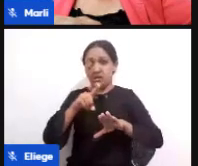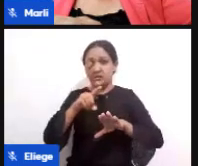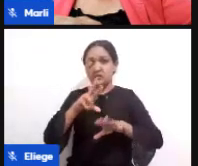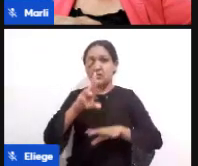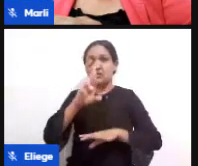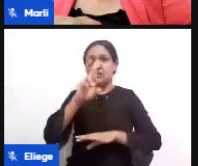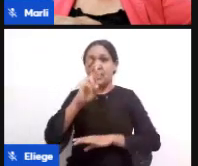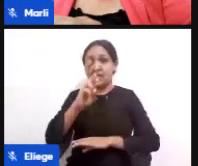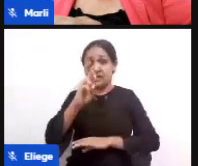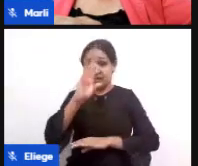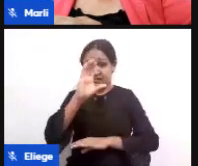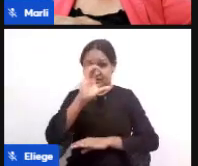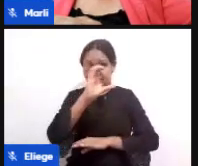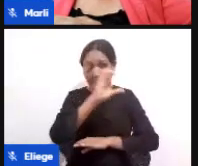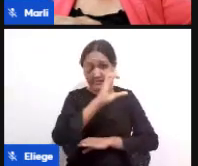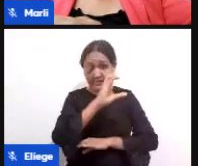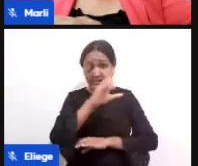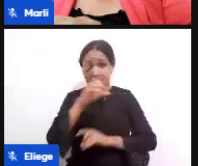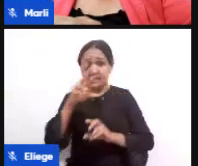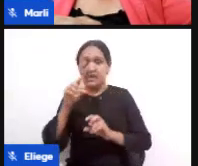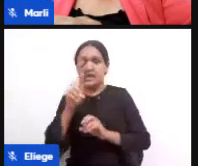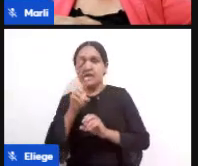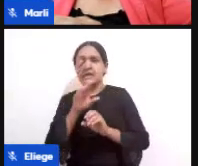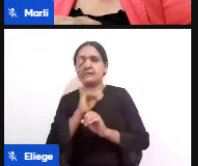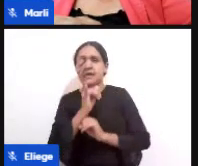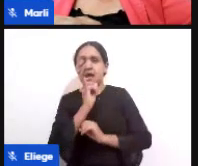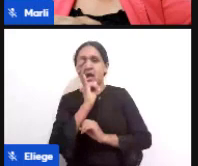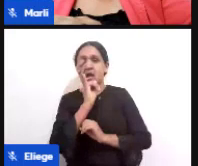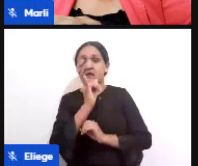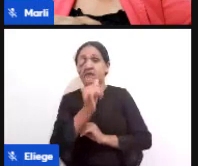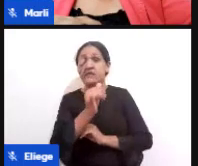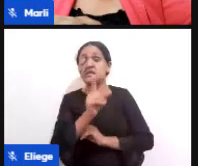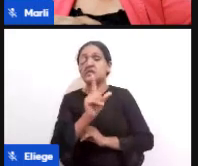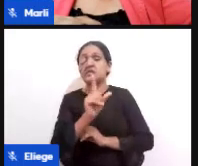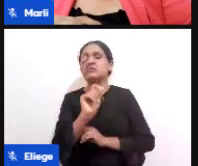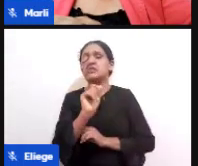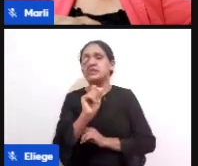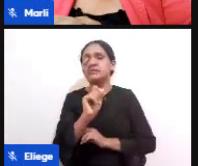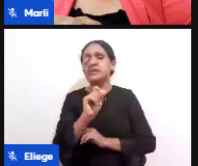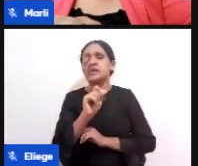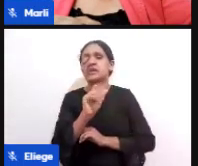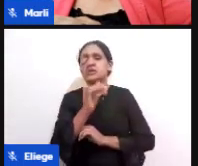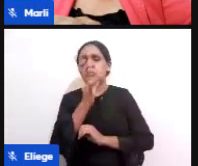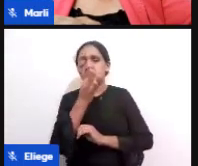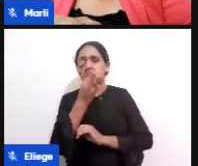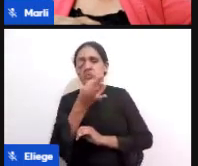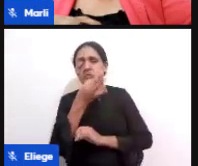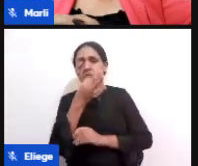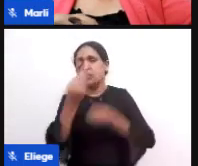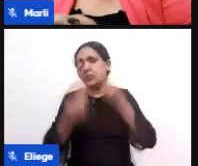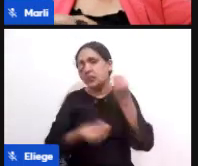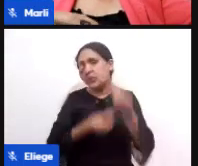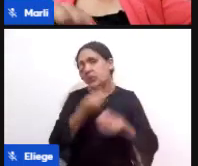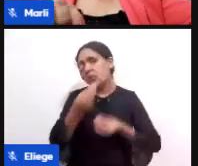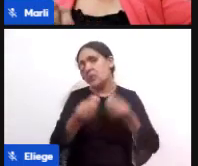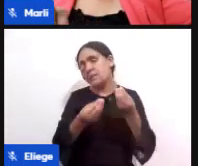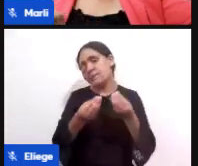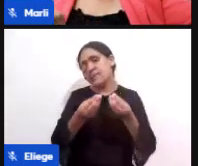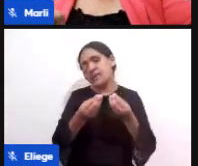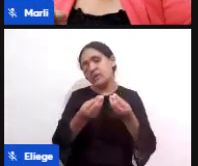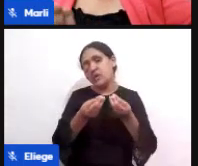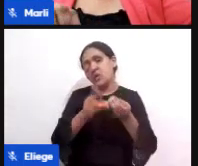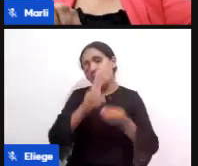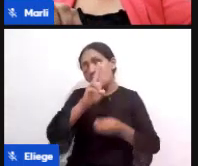RCC, aquela habilidade, eles dão sugestões também de como trabalhar em outros componentes